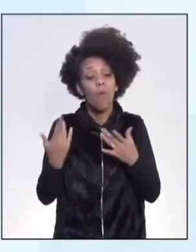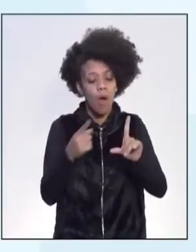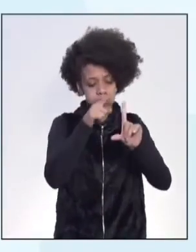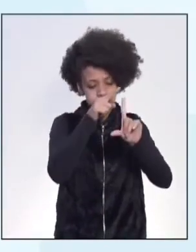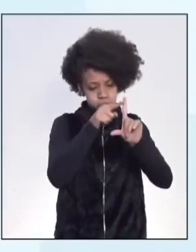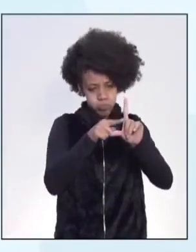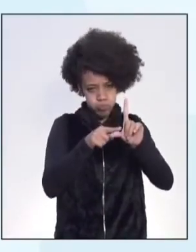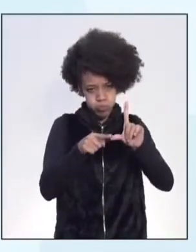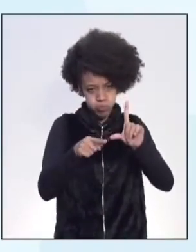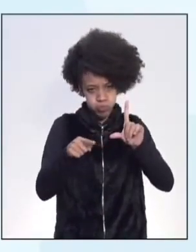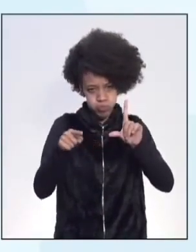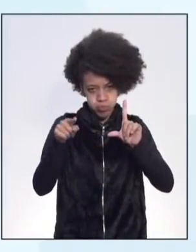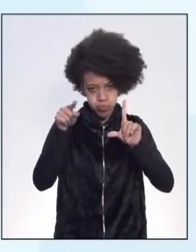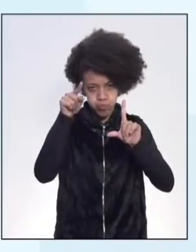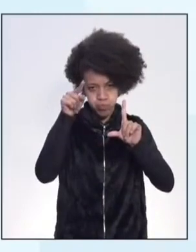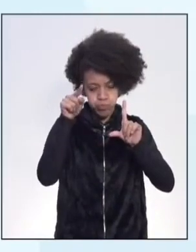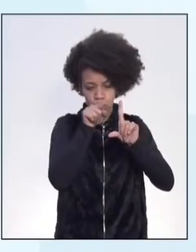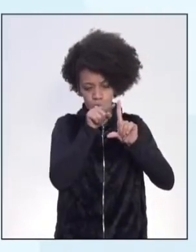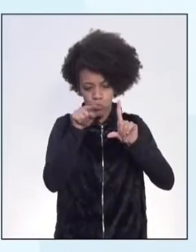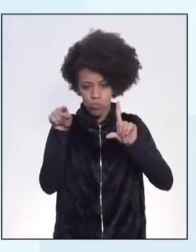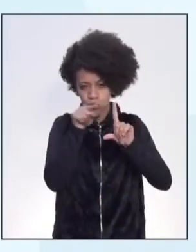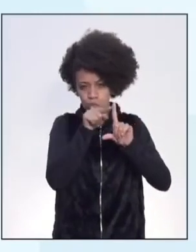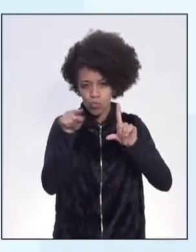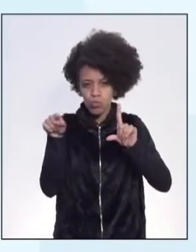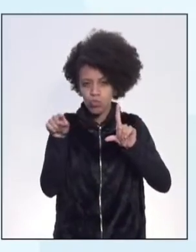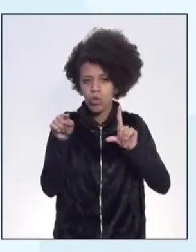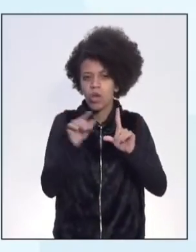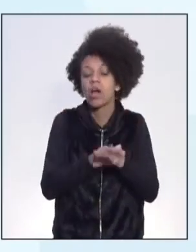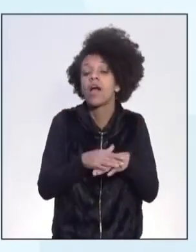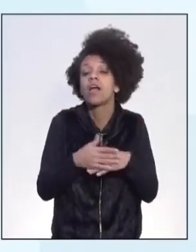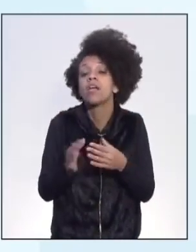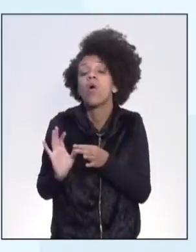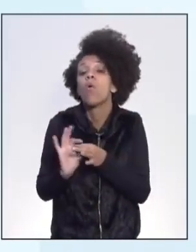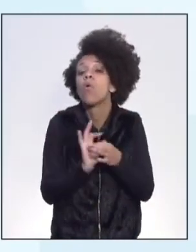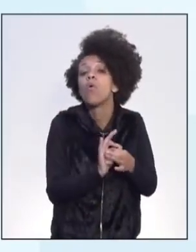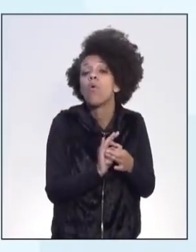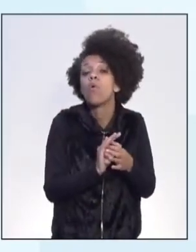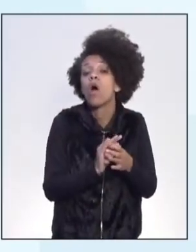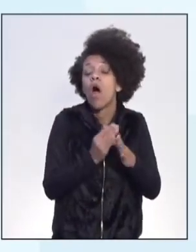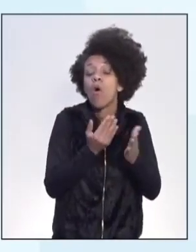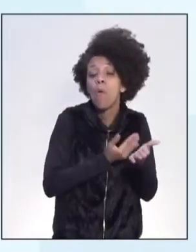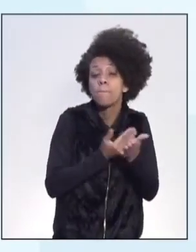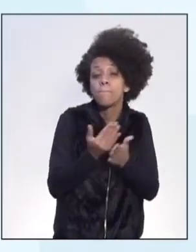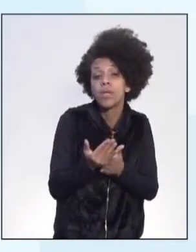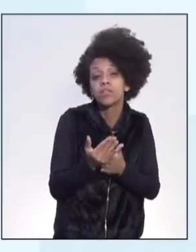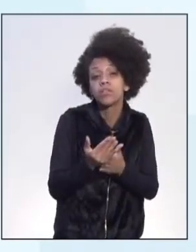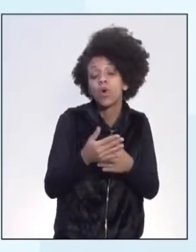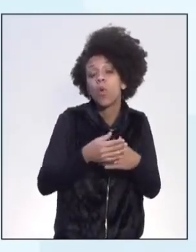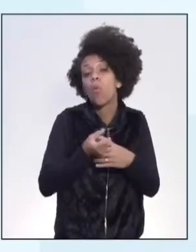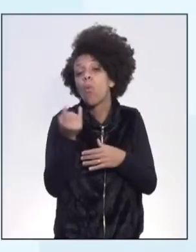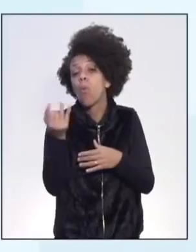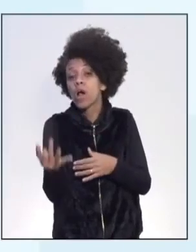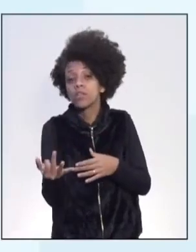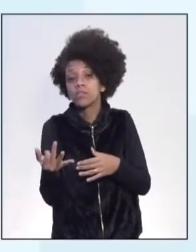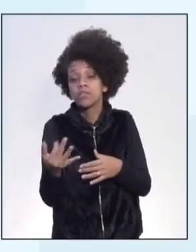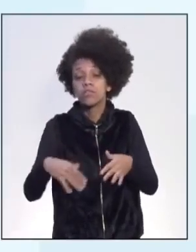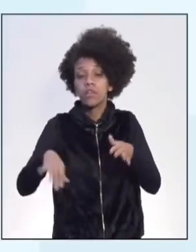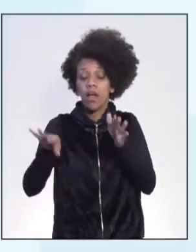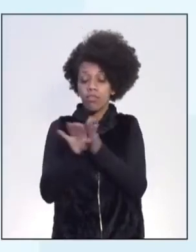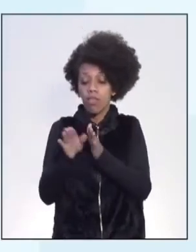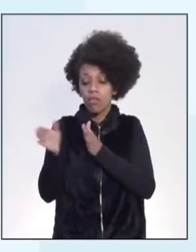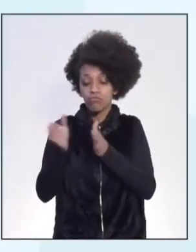deslocamento horizontal do vértice da parábola em relação à origem. Foi de quantas unidades e em que